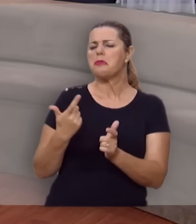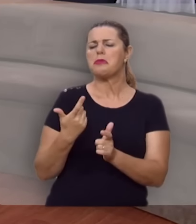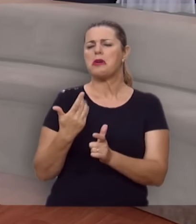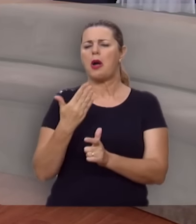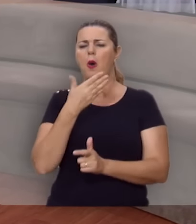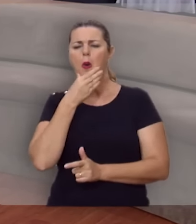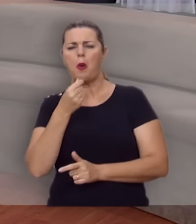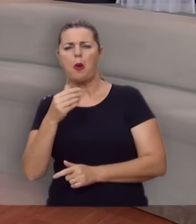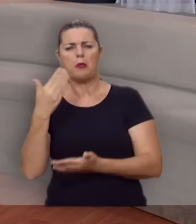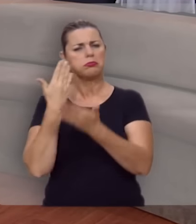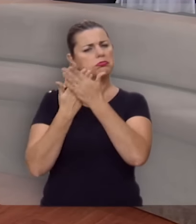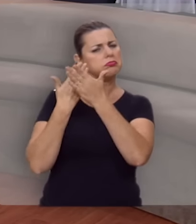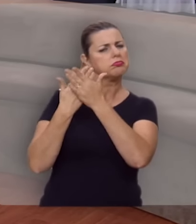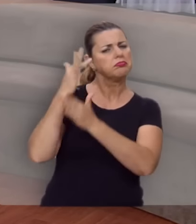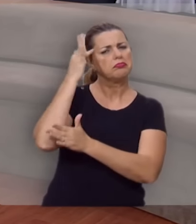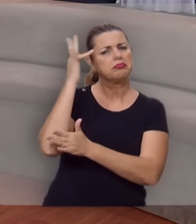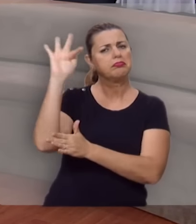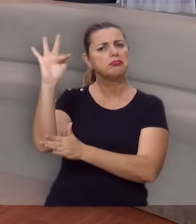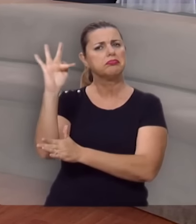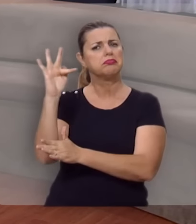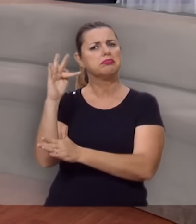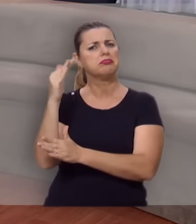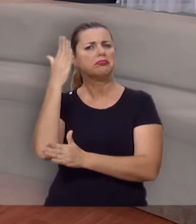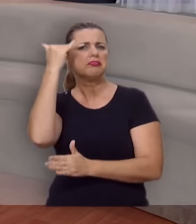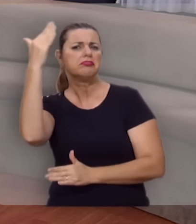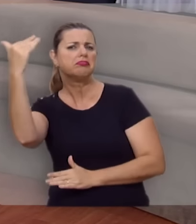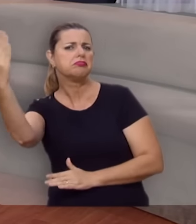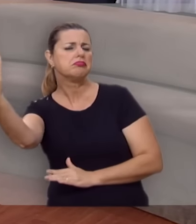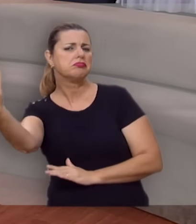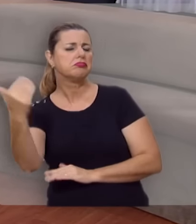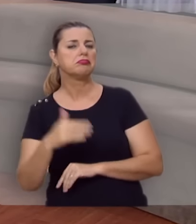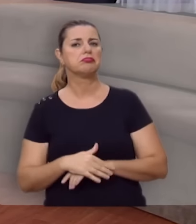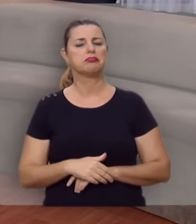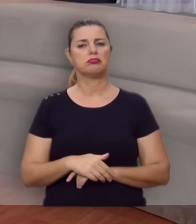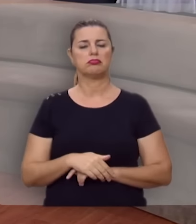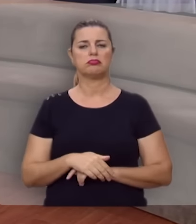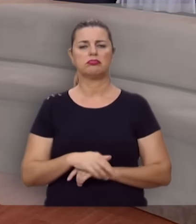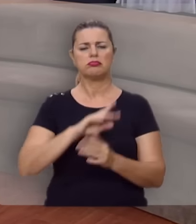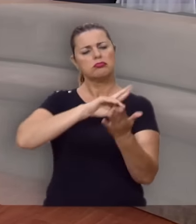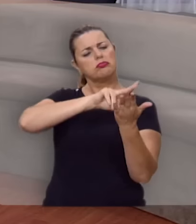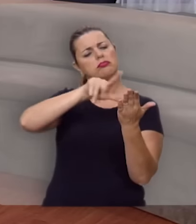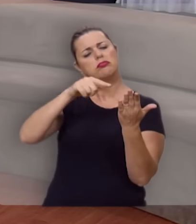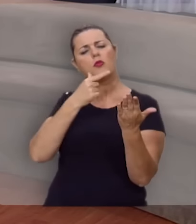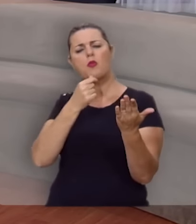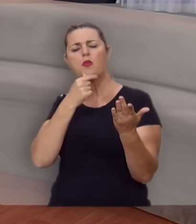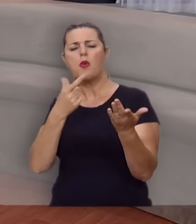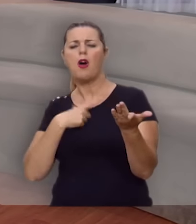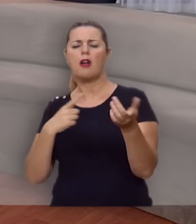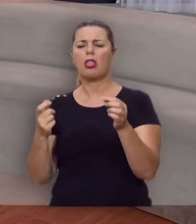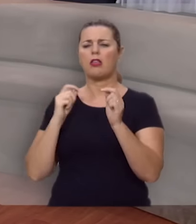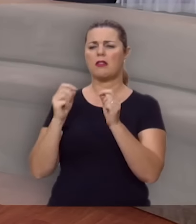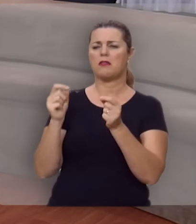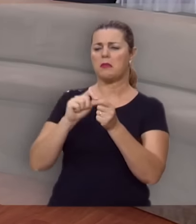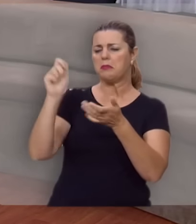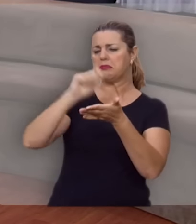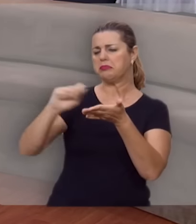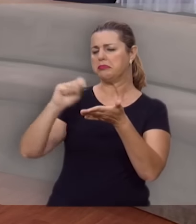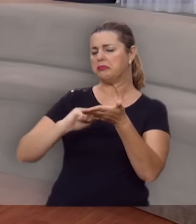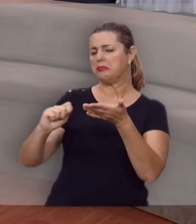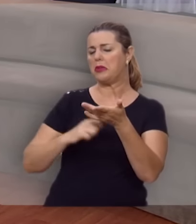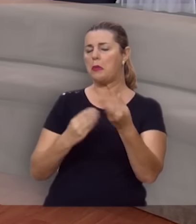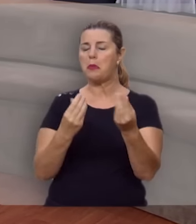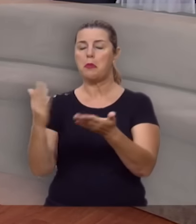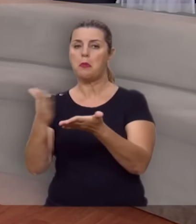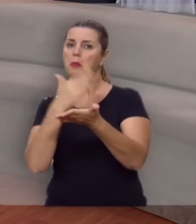Péricles, de Aristóteles, de Platão, de Sócrates, dos homens que encheram bibliotecas com a